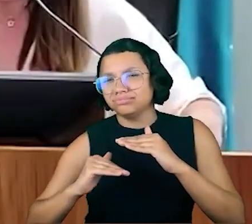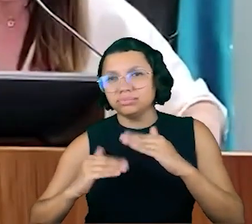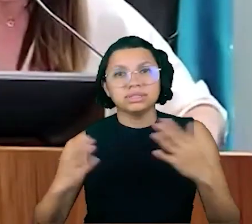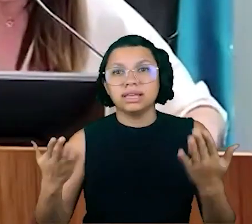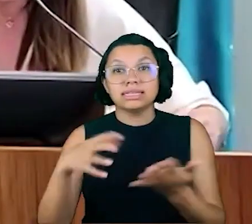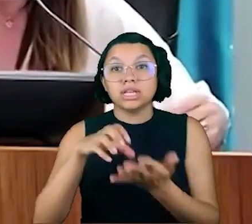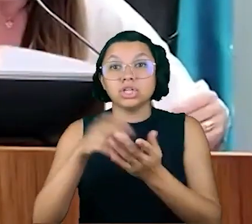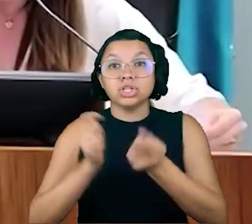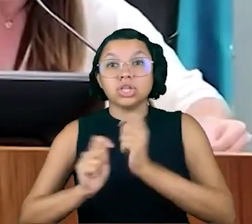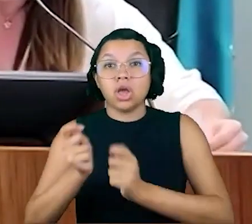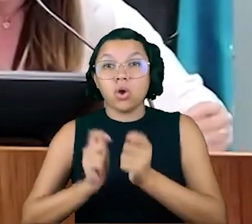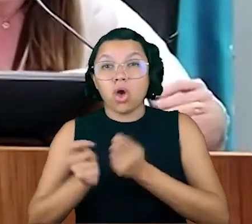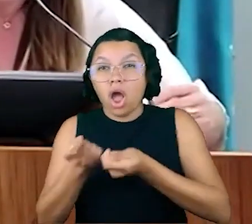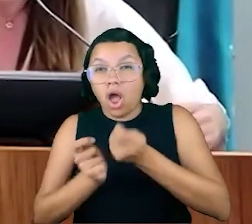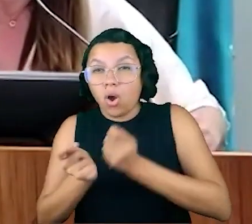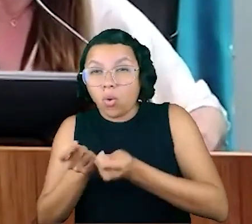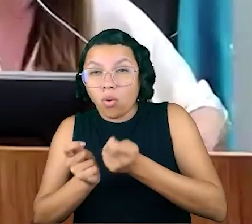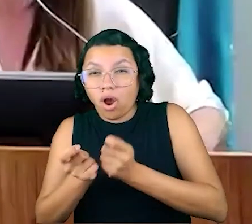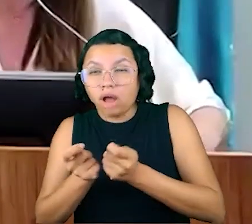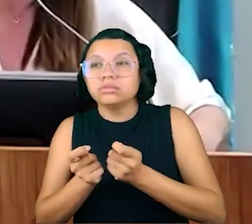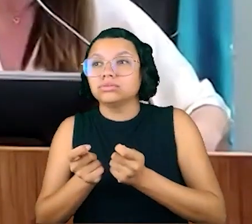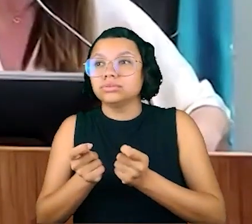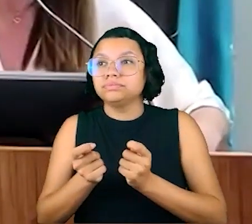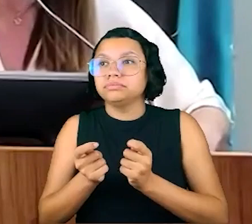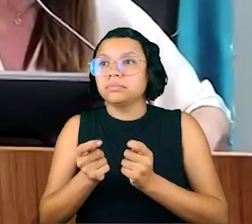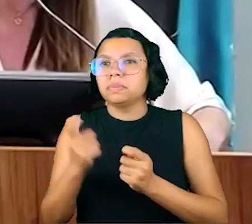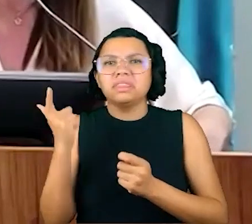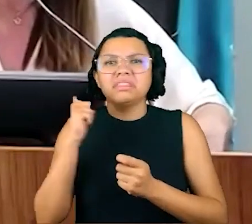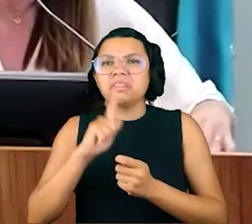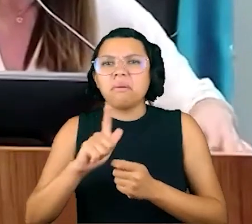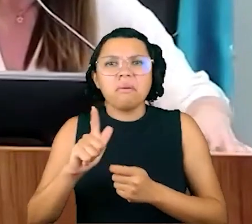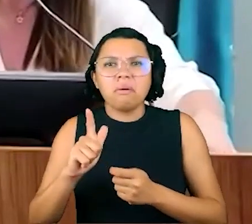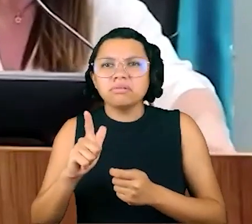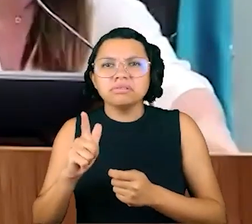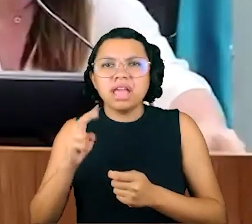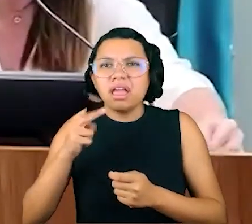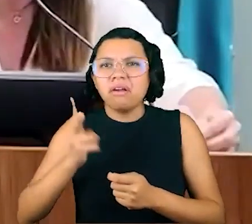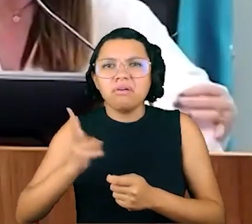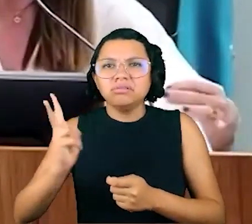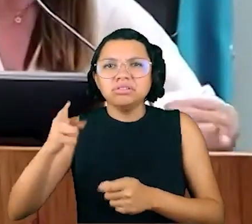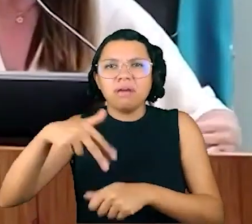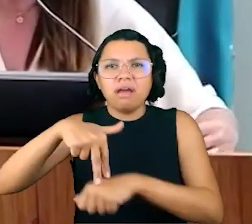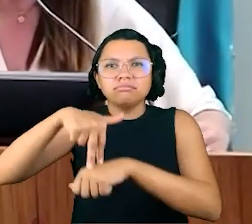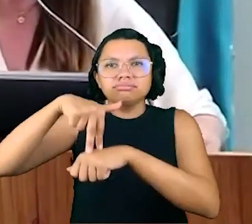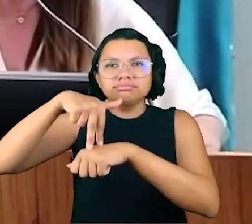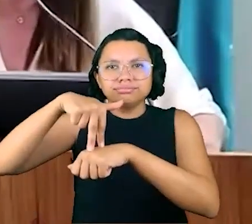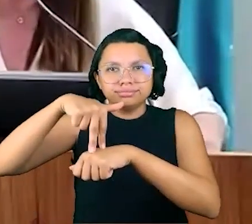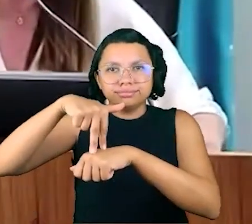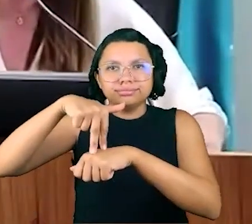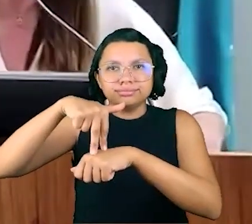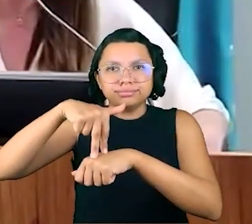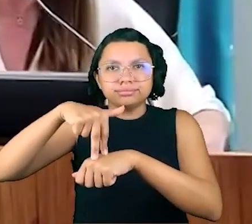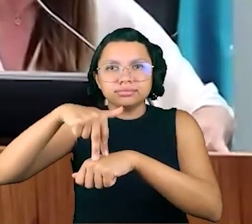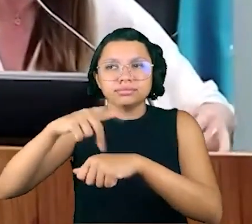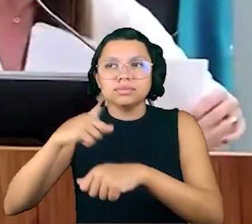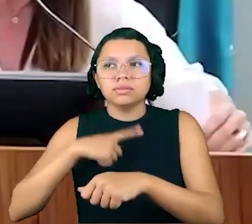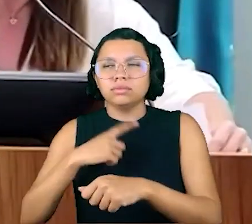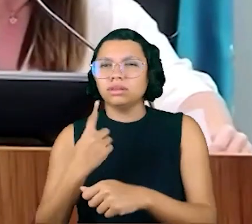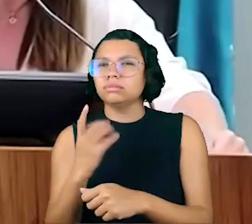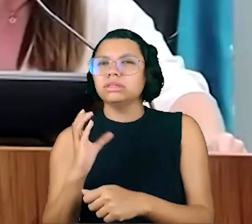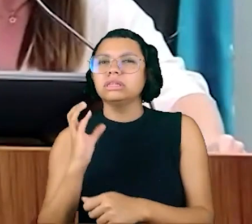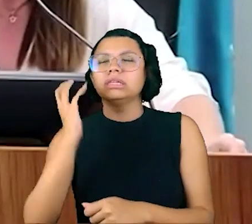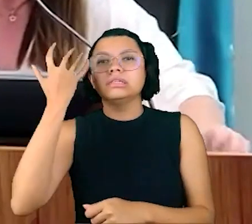Essas agências reguladoras que mal conseguem se manter em pé. Eu tenho